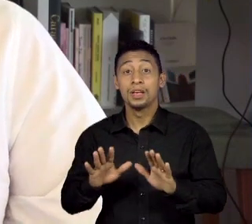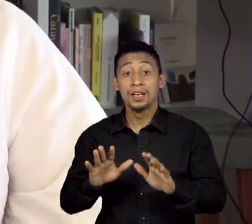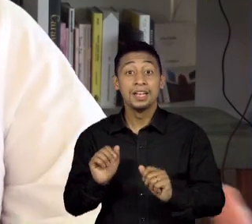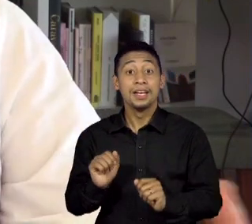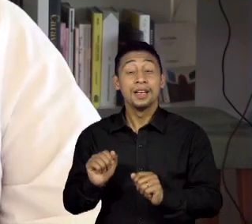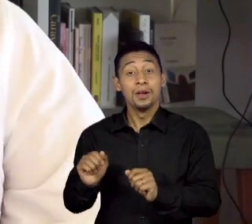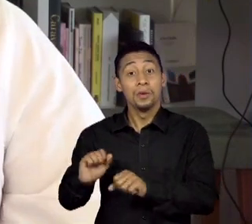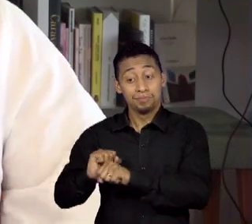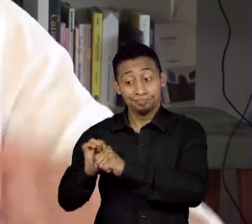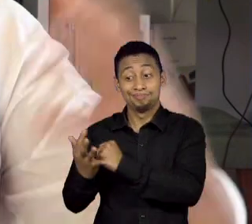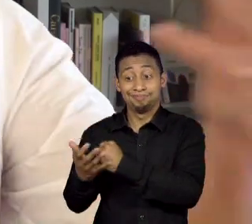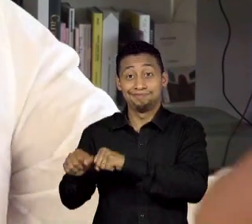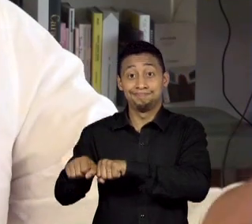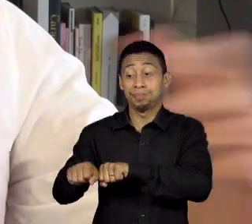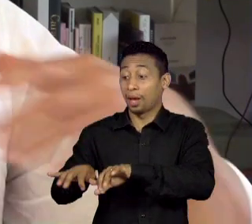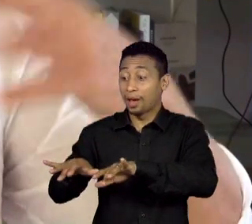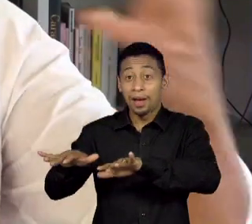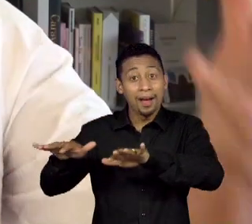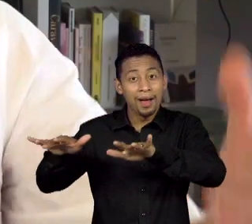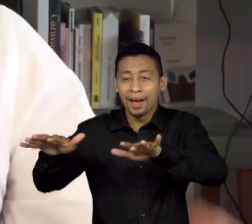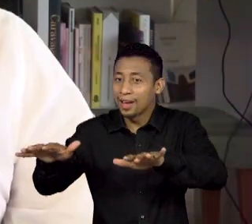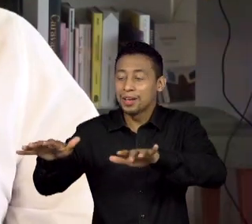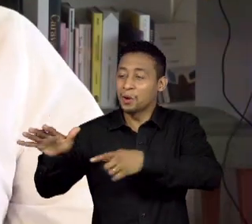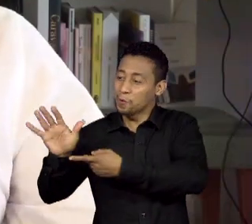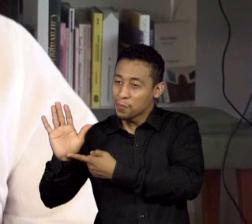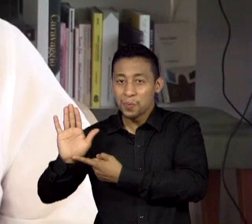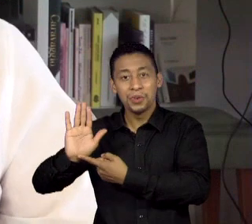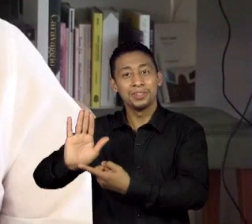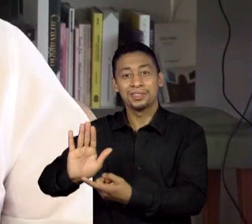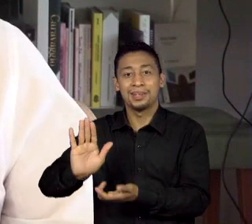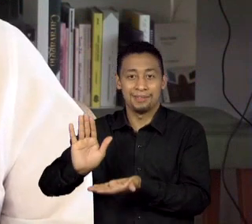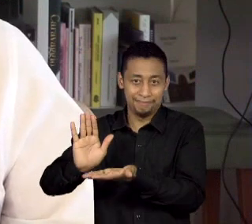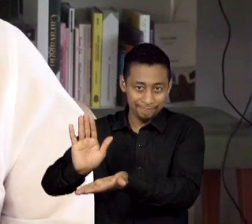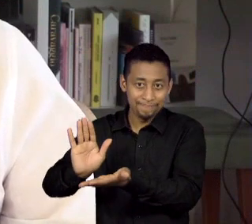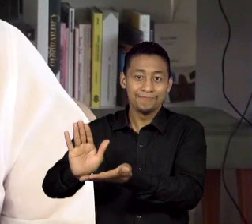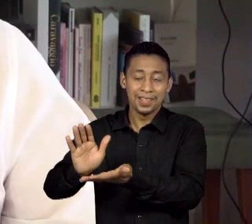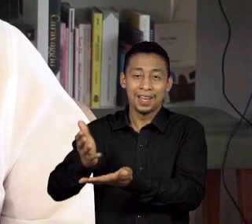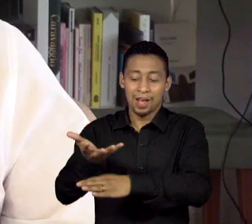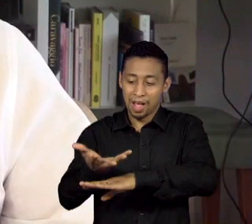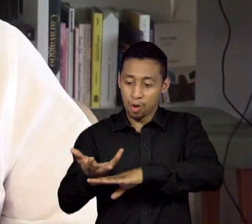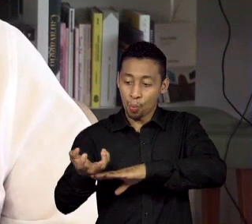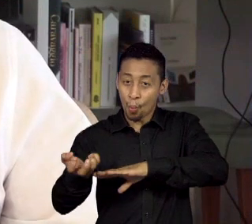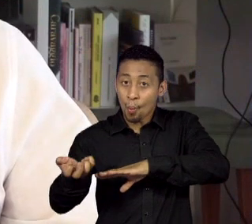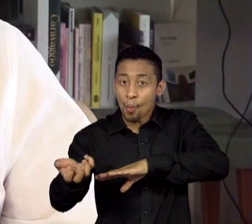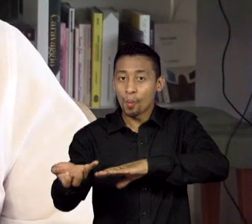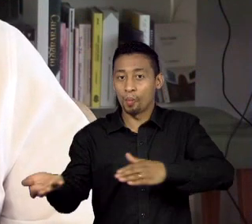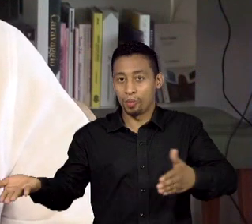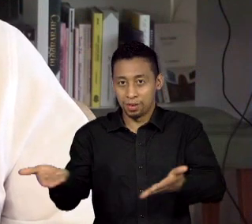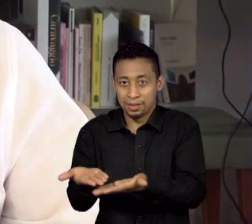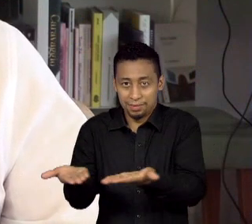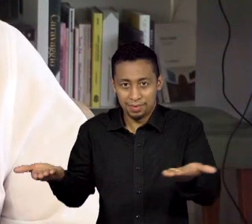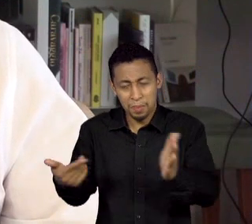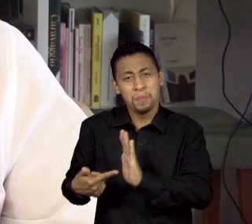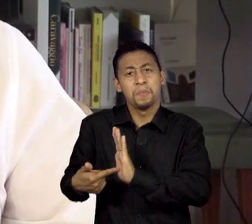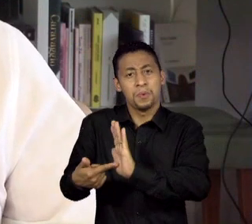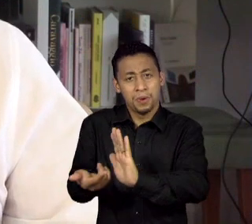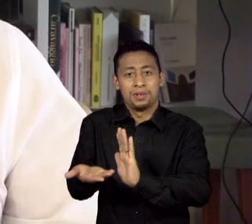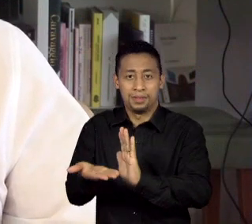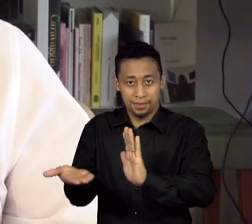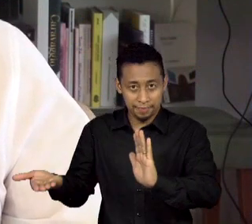a pandemia propriamente já é esse universo do Grande Sertão, né? Já é um universo tão barroco e